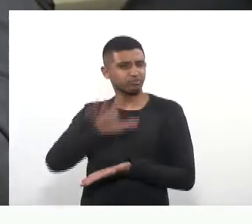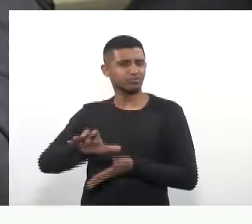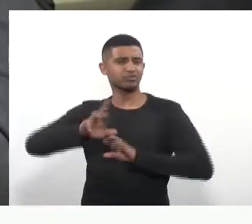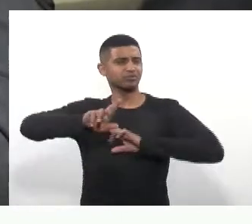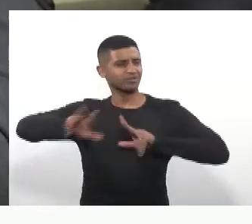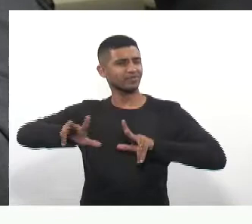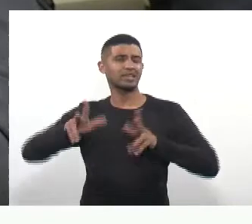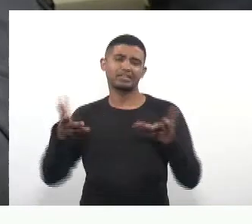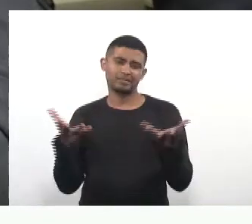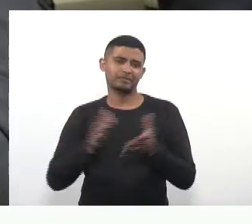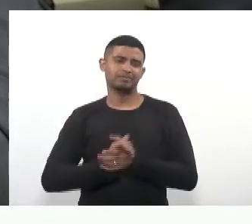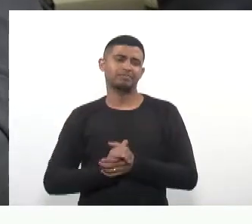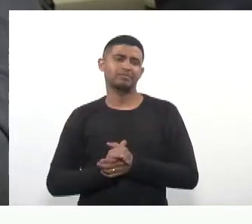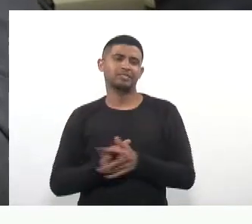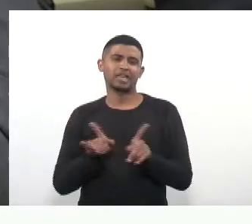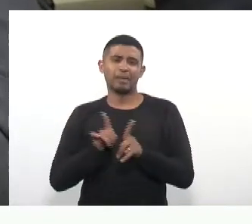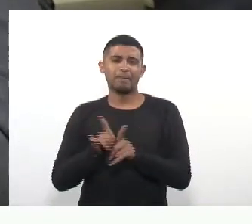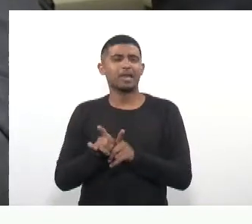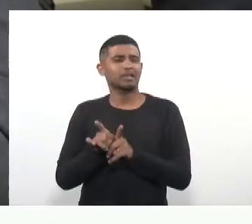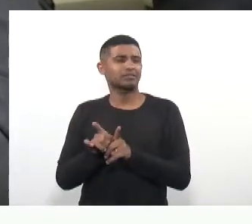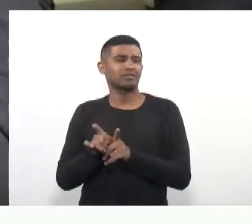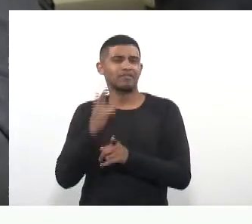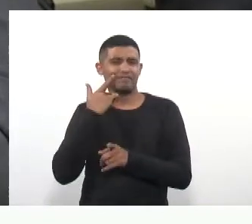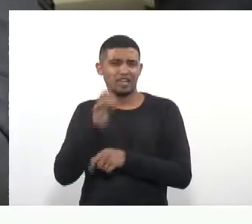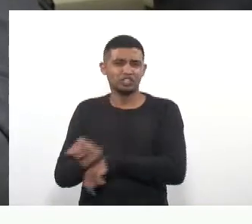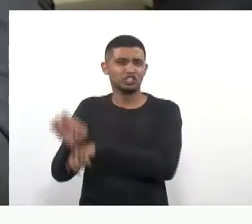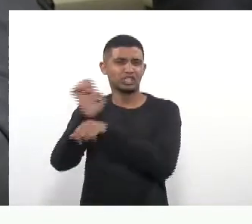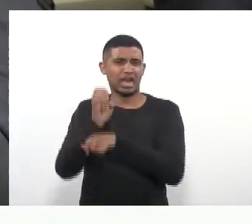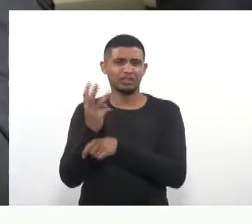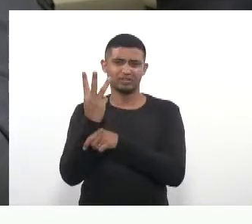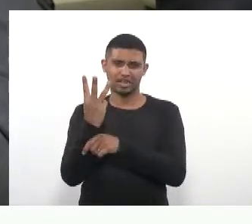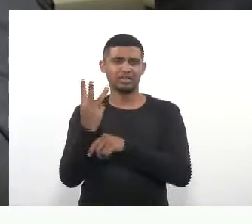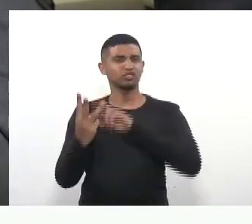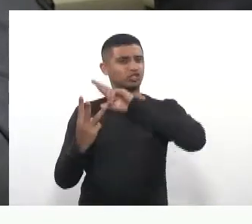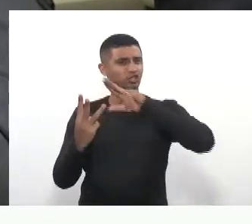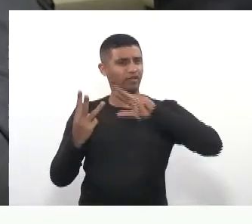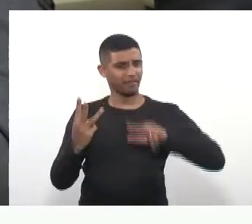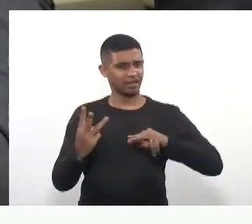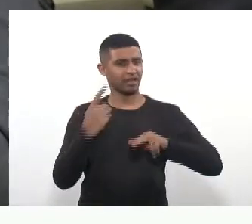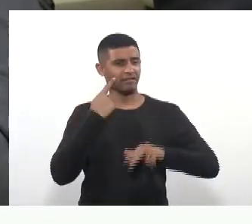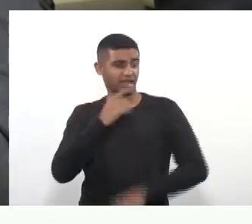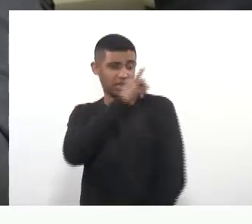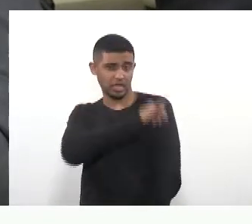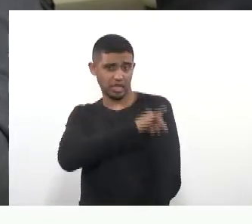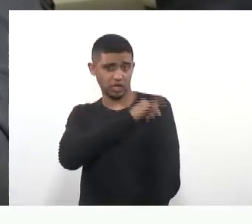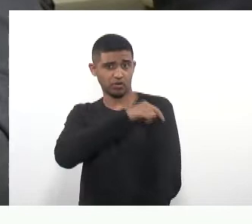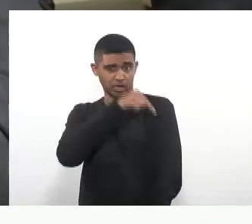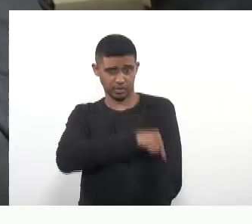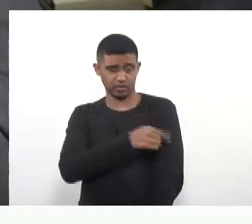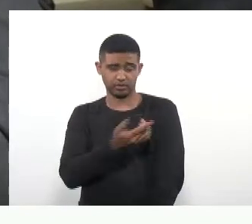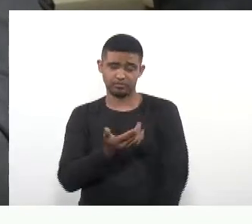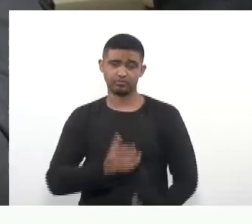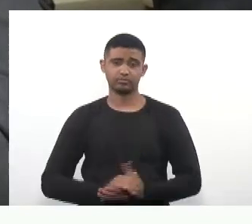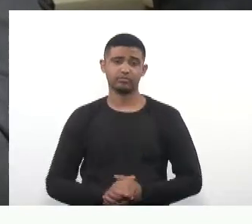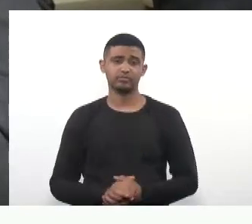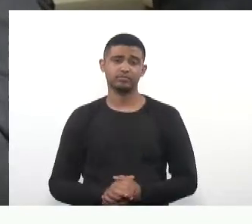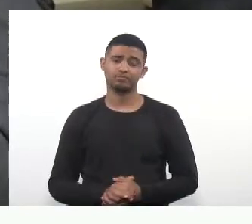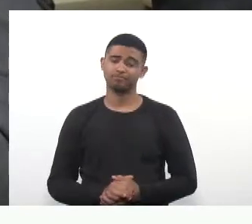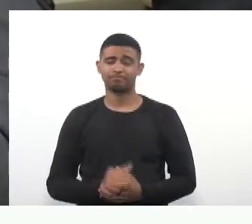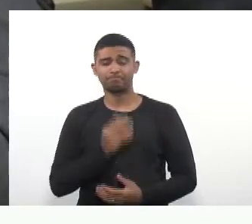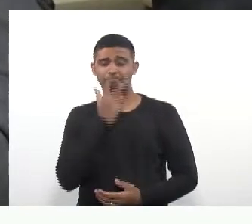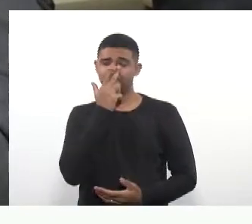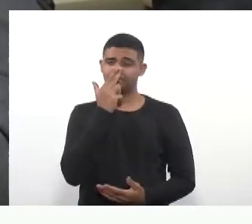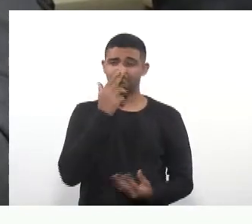realidades diferentes em 3 estados. No caso específico do estado do Rio, ainda assim você